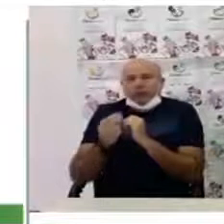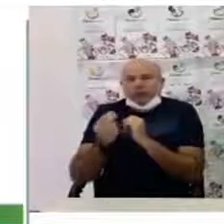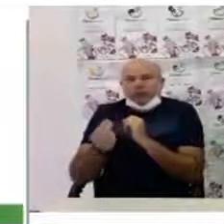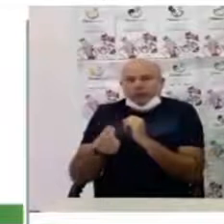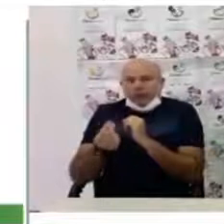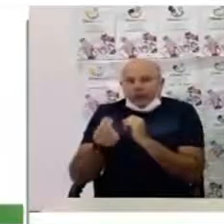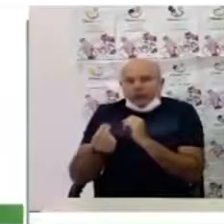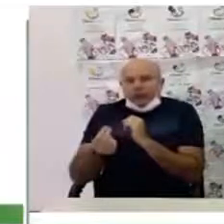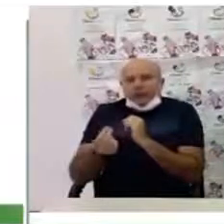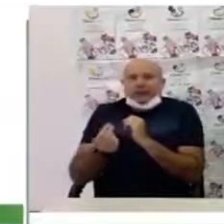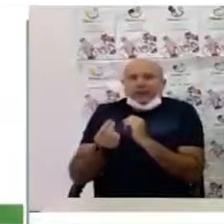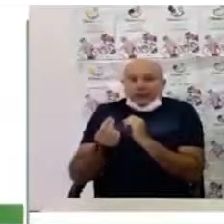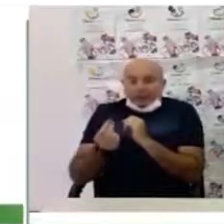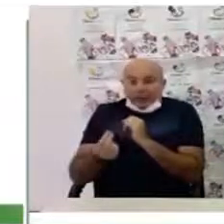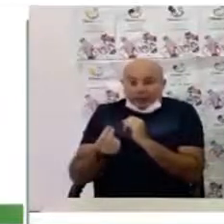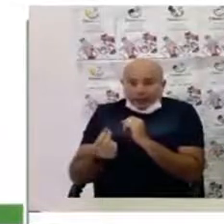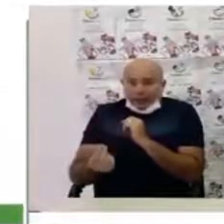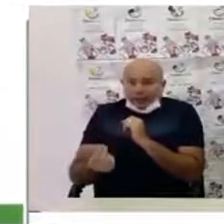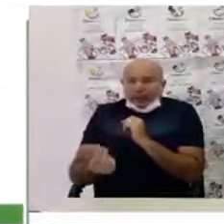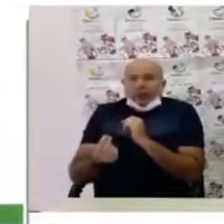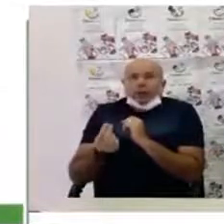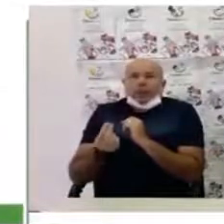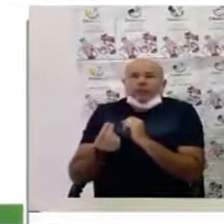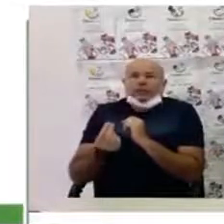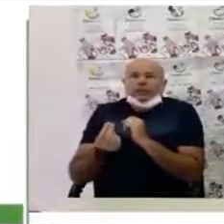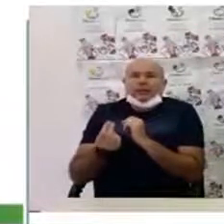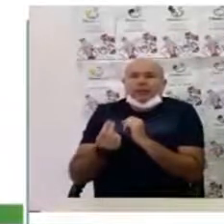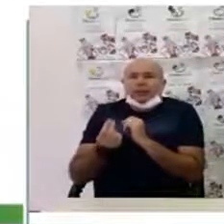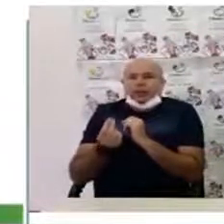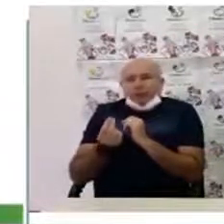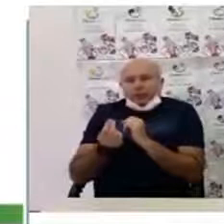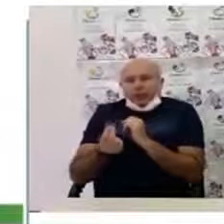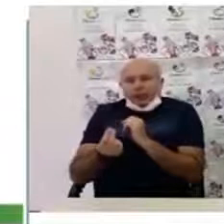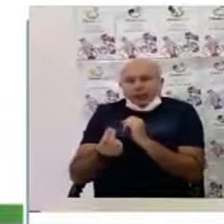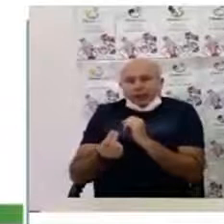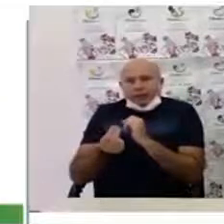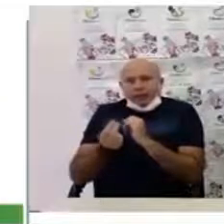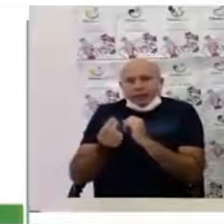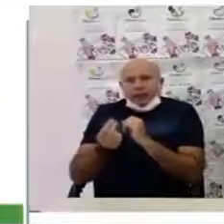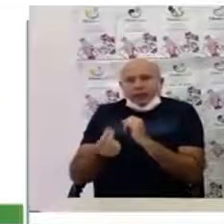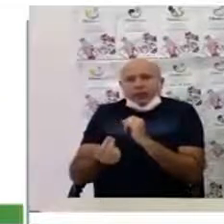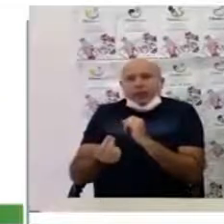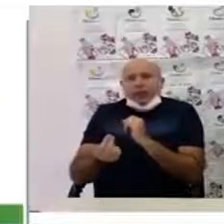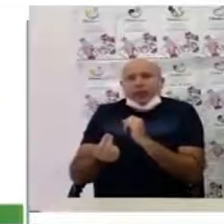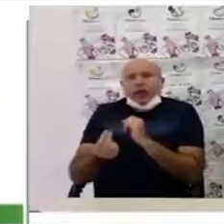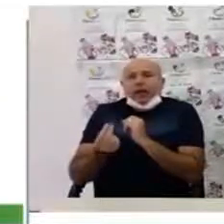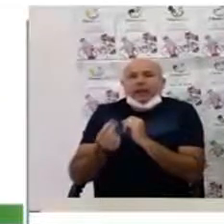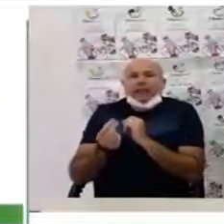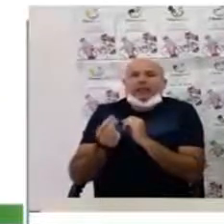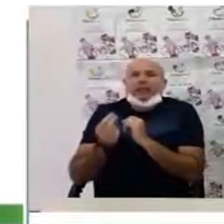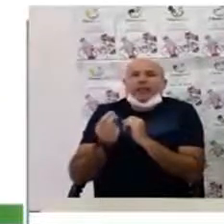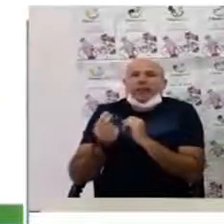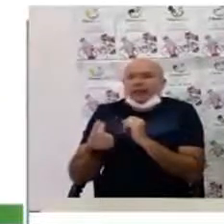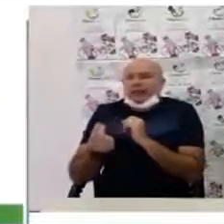tem a condição de sofrer essa fissão, essa quebra. Uma massa do tamanho de uma formiga, equivalente à massa de uma formiga, a